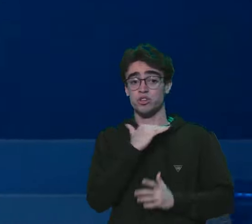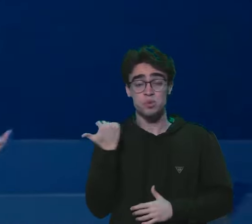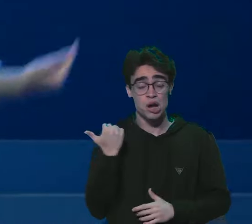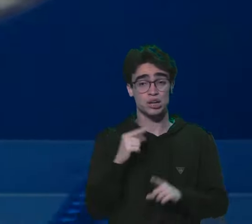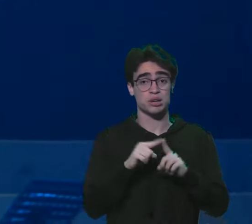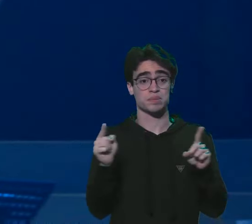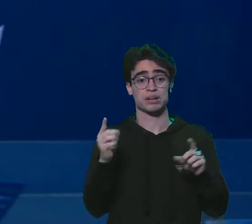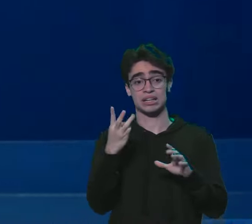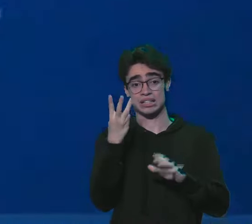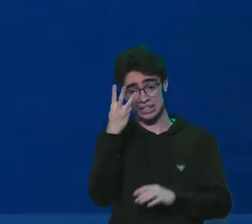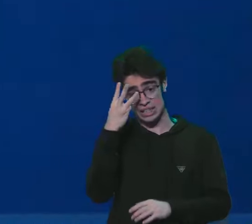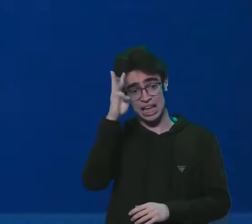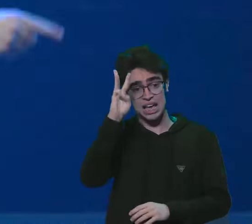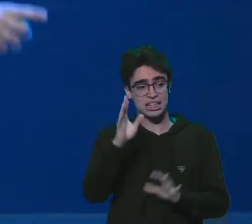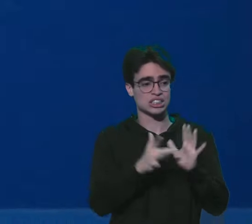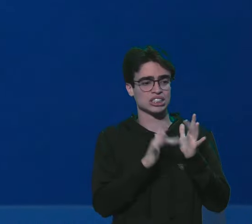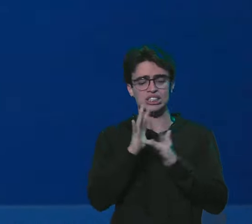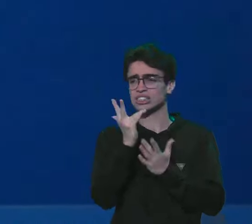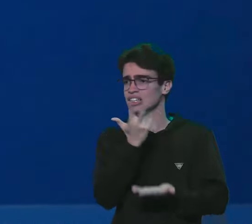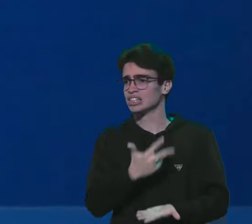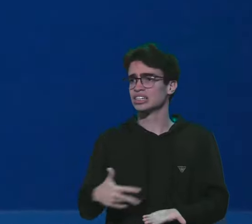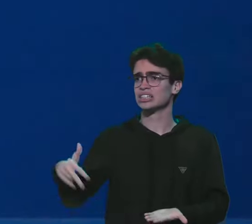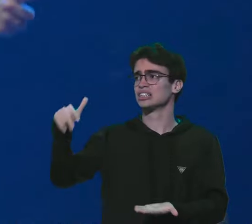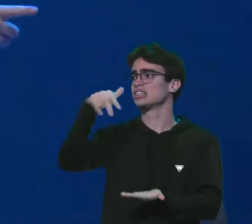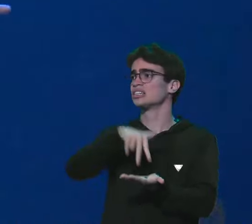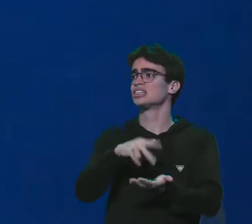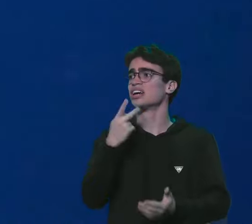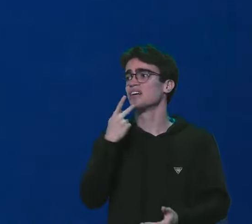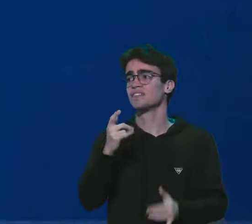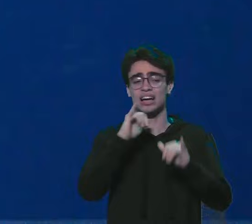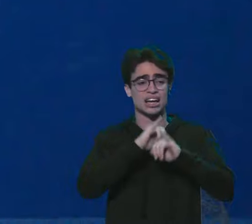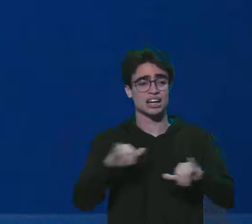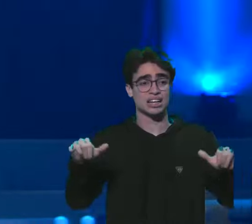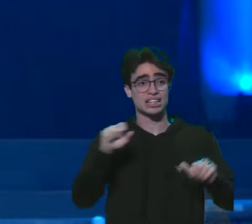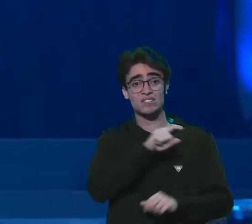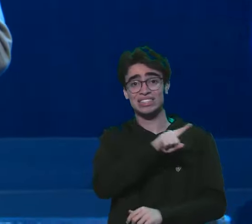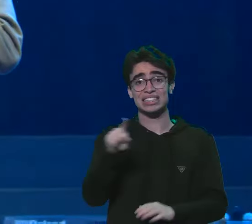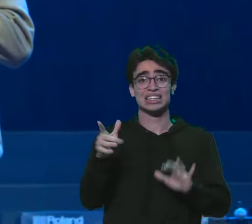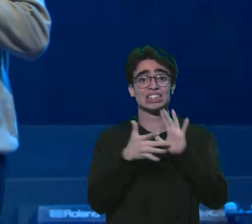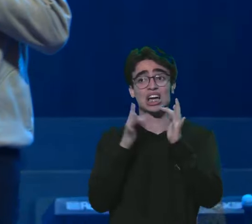dia Ele ressuscita para uma vida nova e fala, aquele que crê em mim,